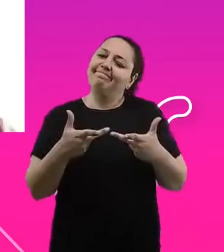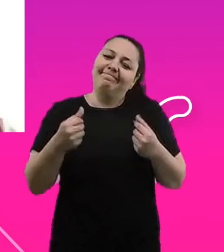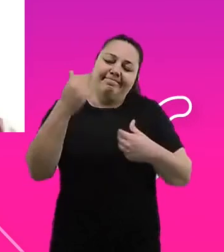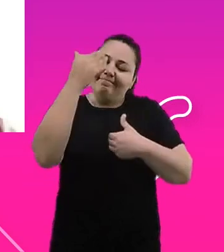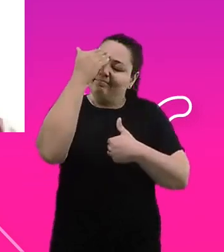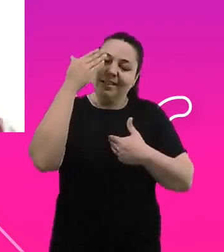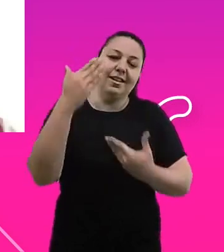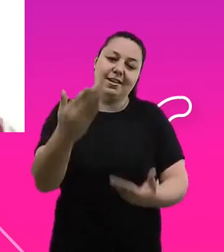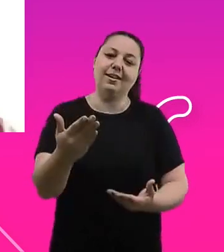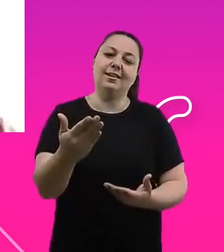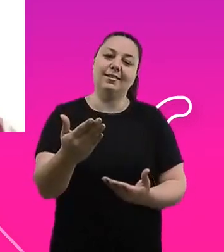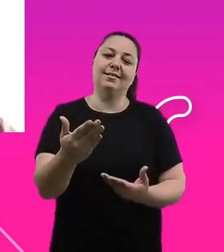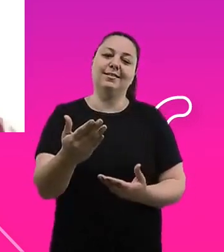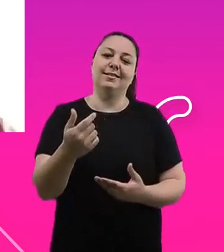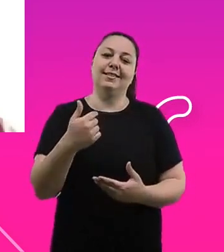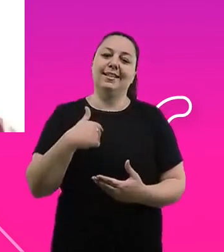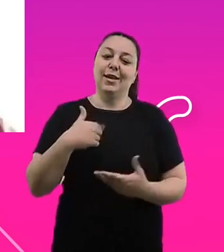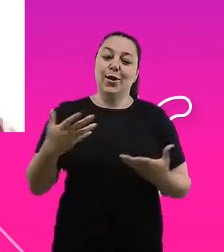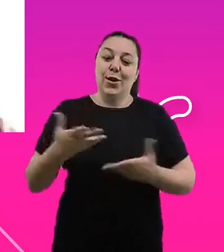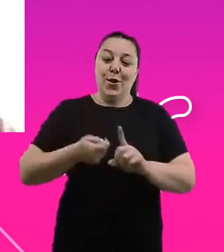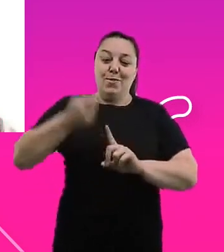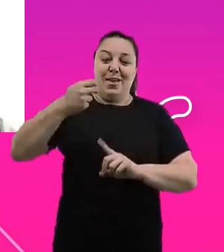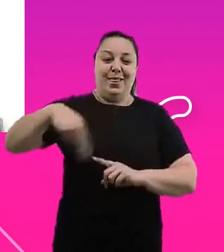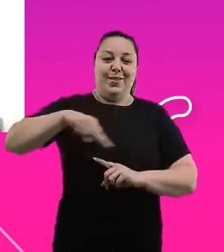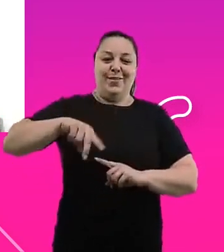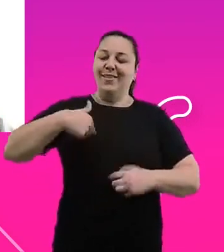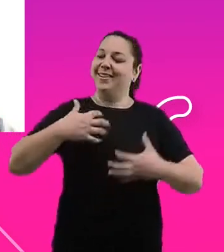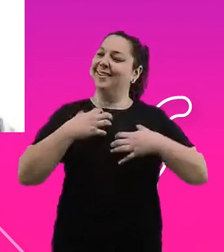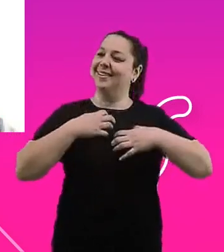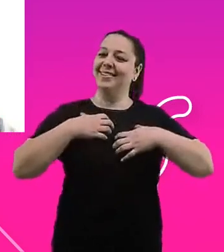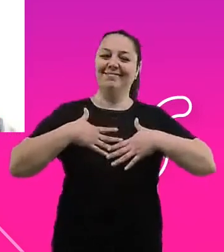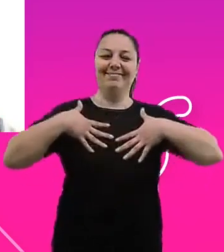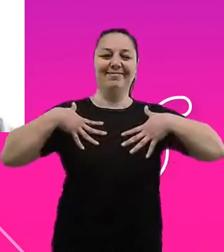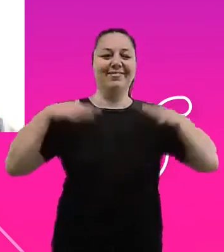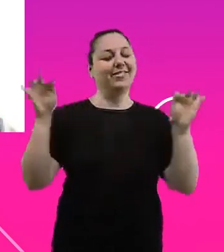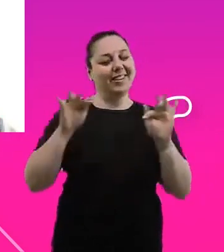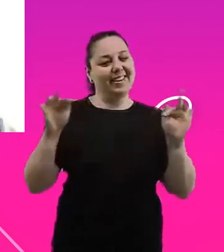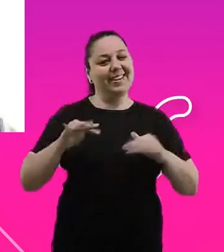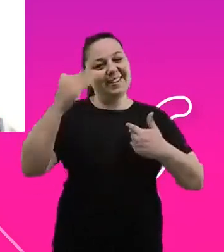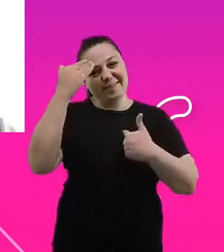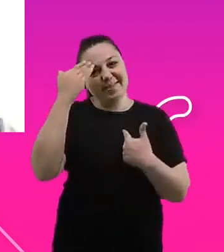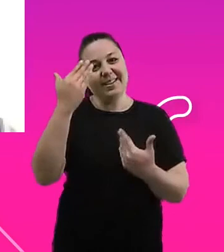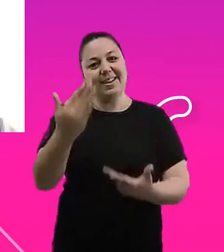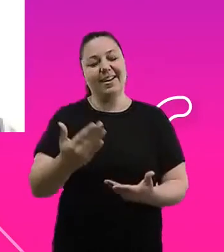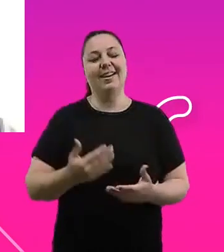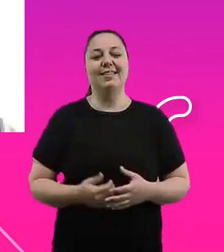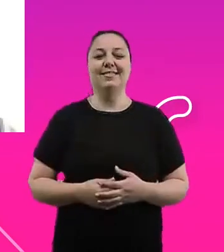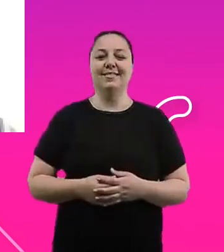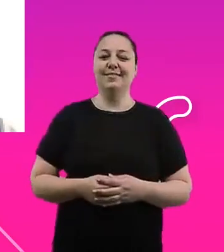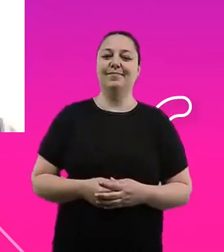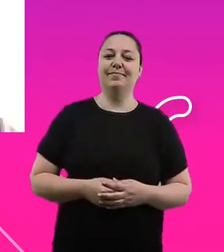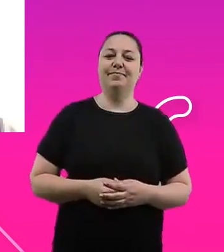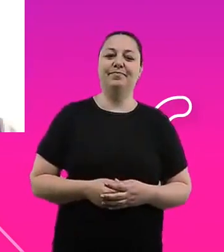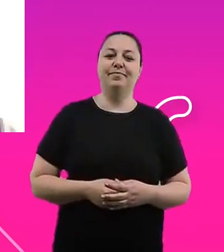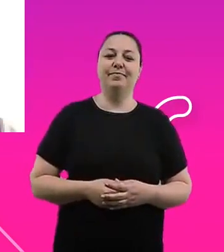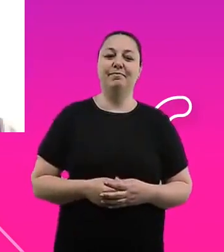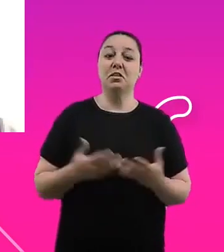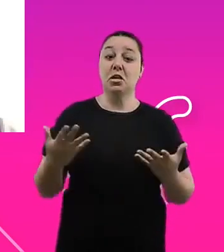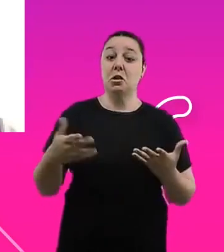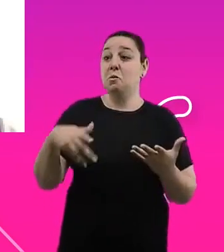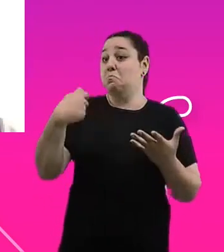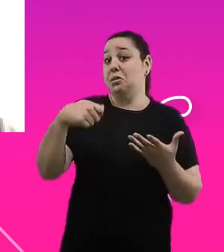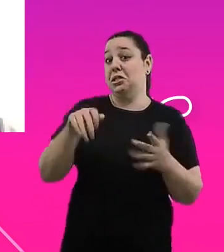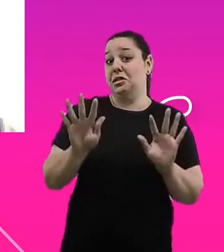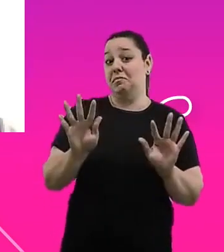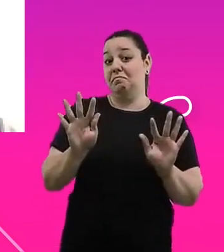meu novembro aí, com esse papo todo. Que bom. E valeu. Gente. Então, gente, a gente tem que finalizar, né? Então, isso. Acho